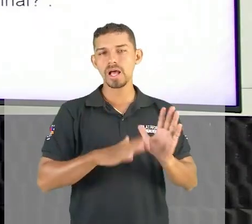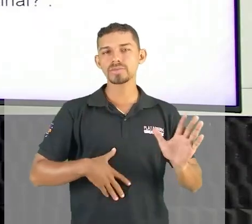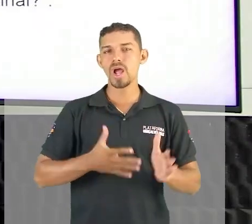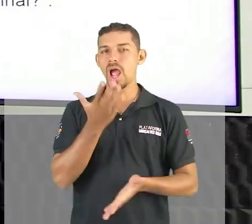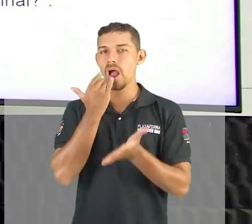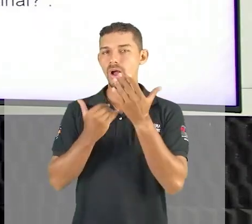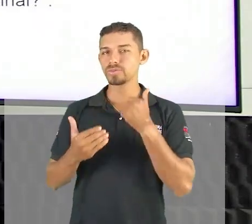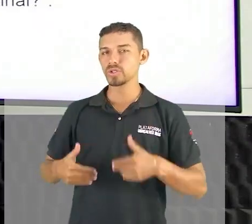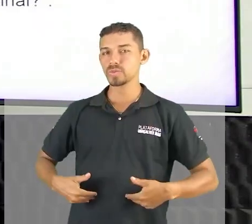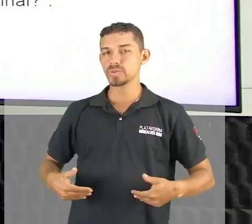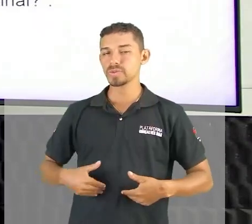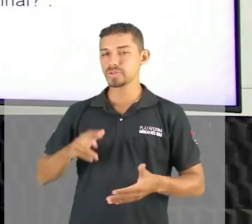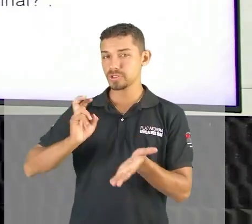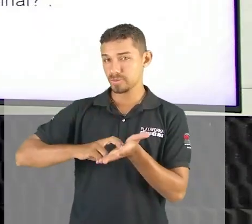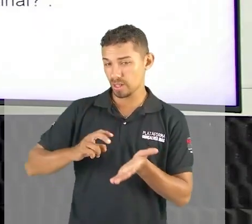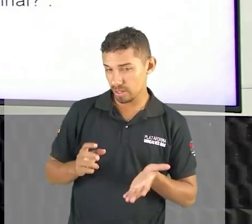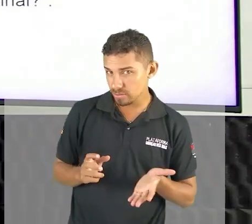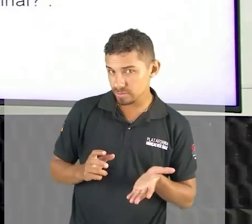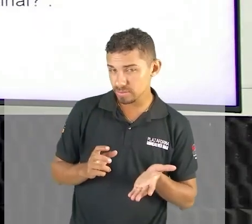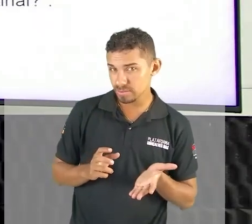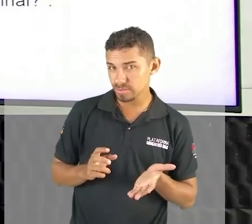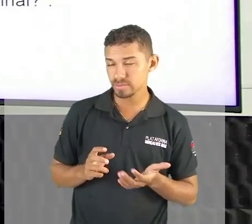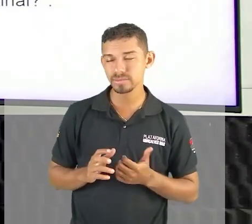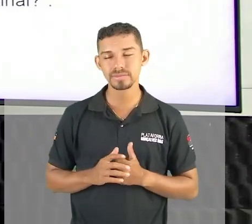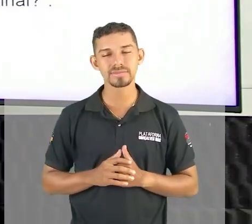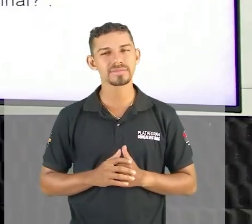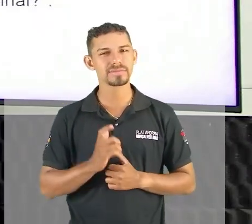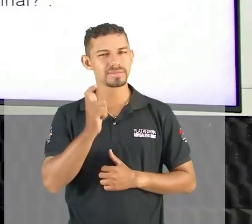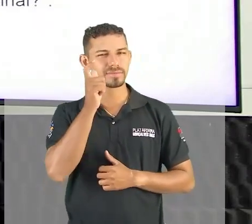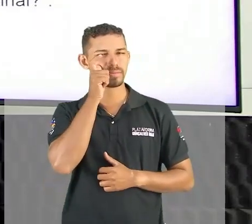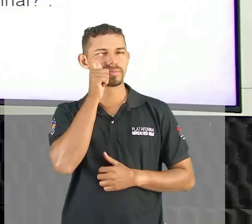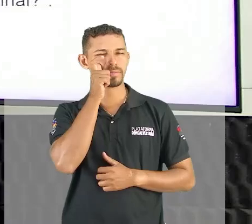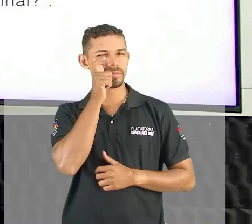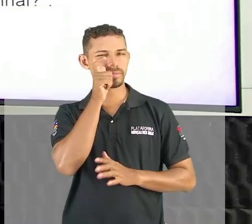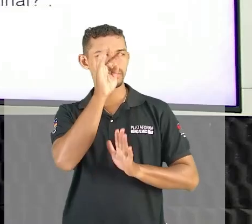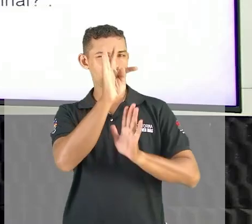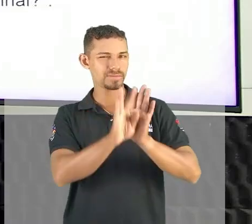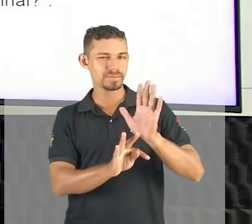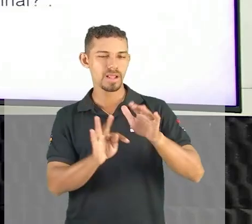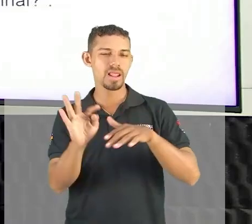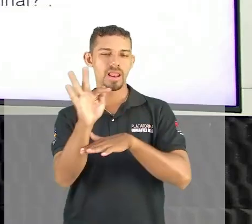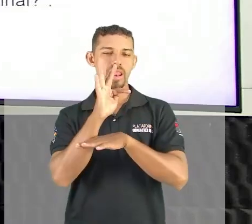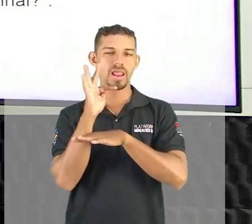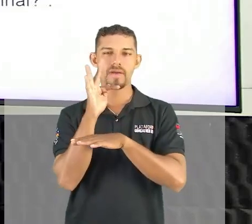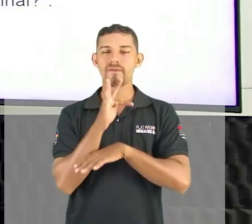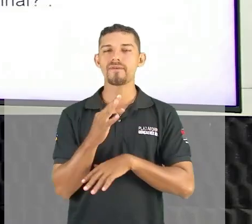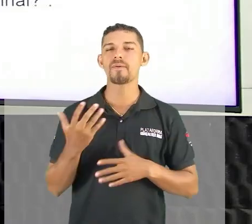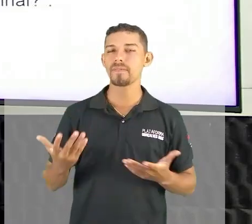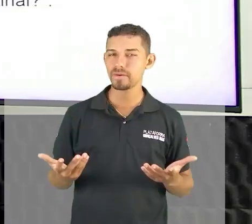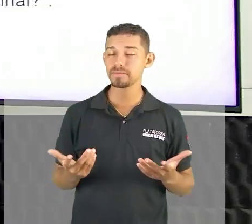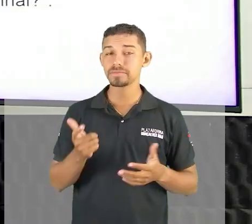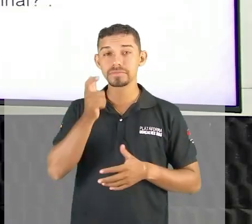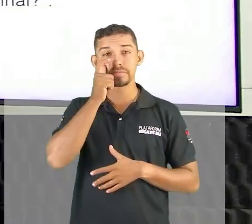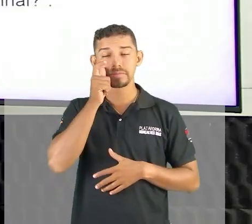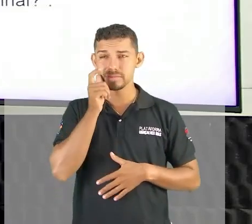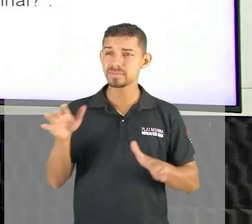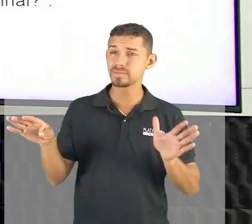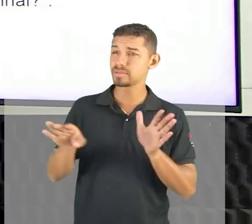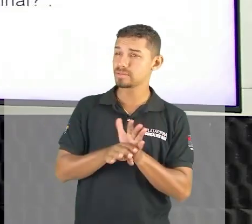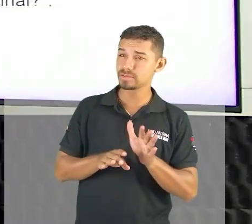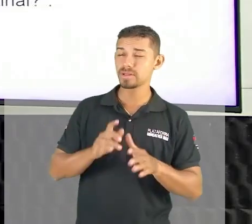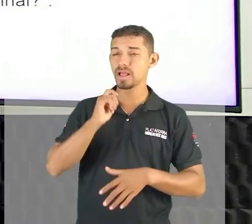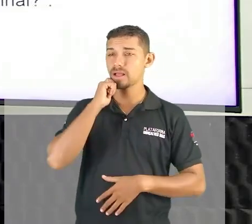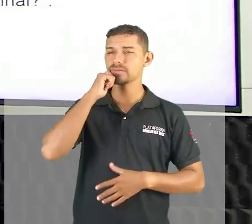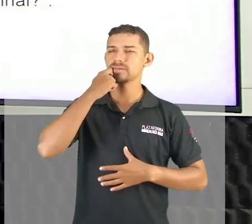matinal Então até interessante né que ele traz um texto de uma linguagem altamente formal e seria interessante a gente chegar num ambiente numa